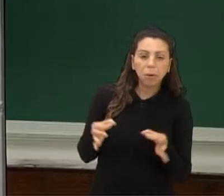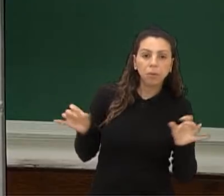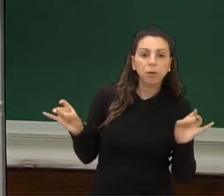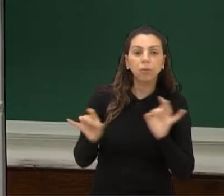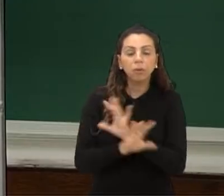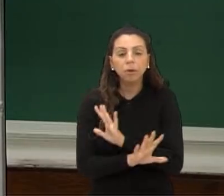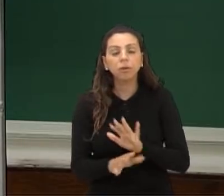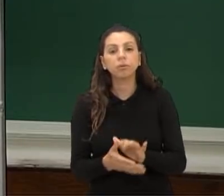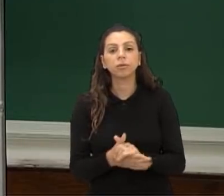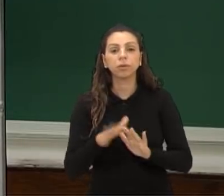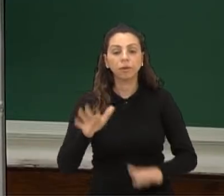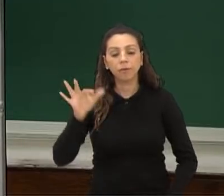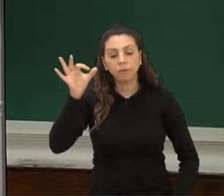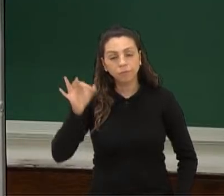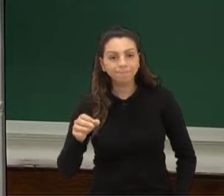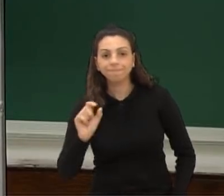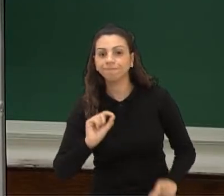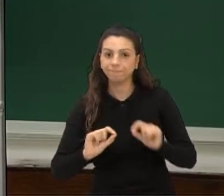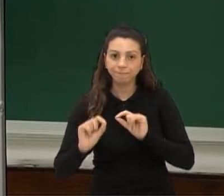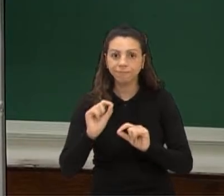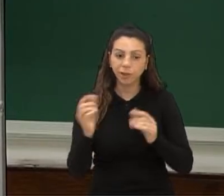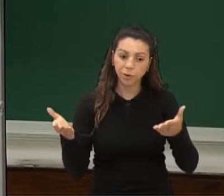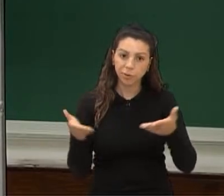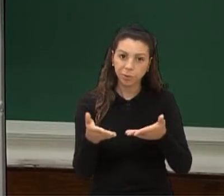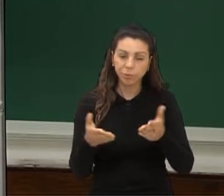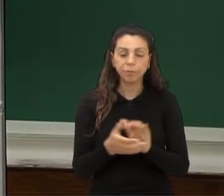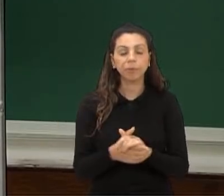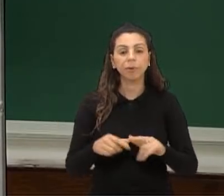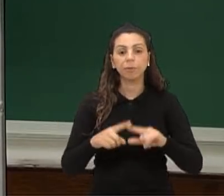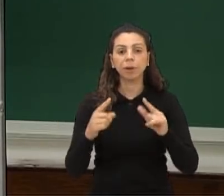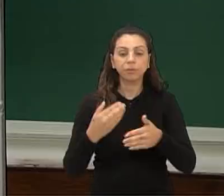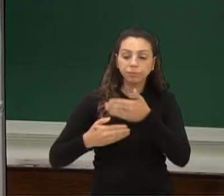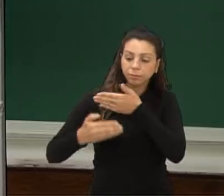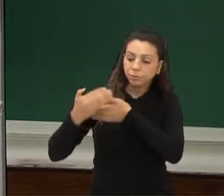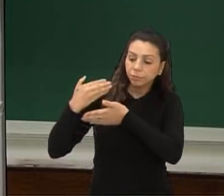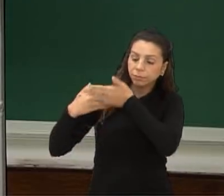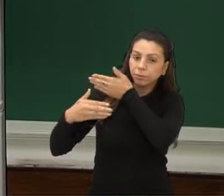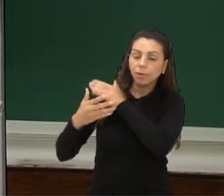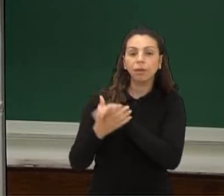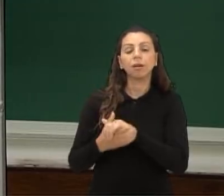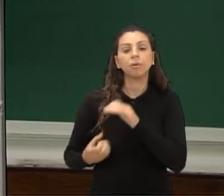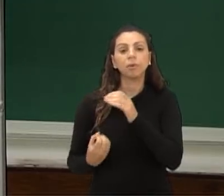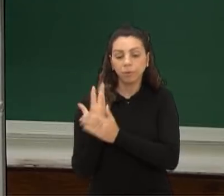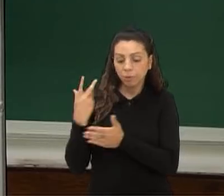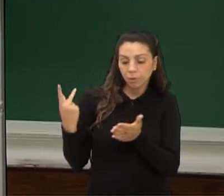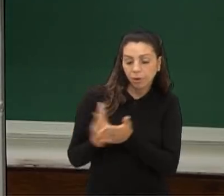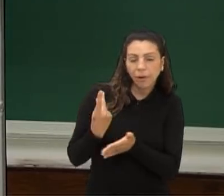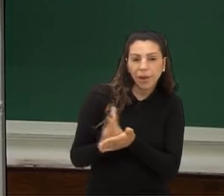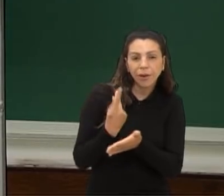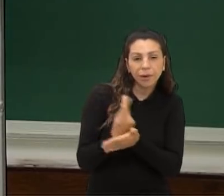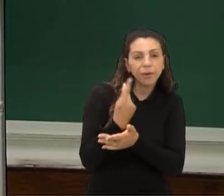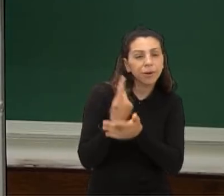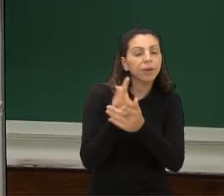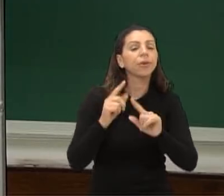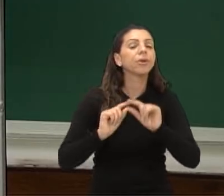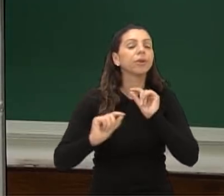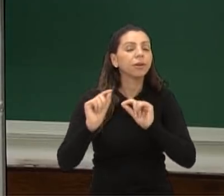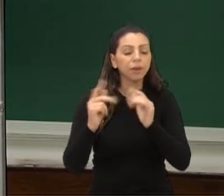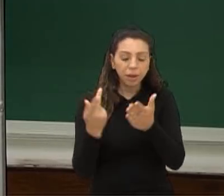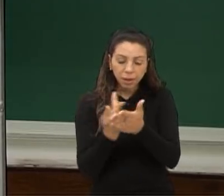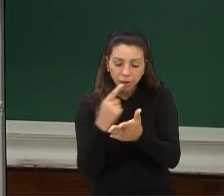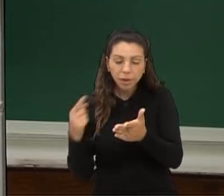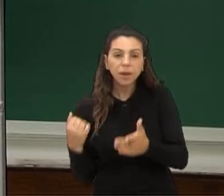acabada como vocês veem hoje. Ela surgiu em decorrência de muitos erros. Então, o erro é importante, porque